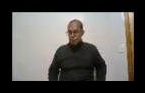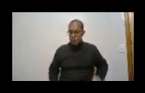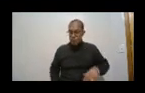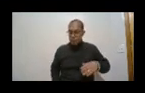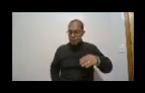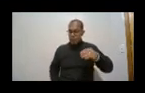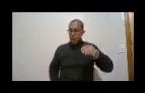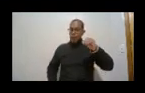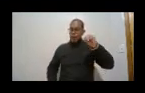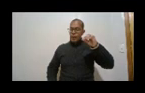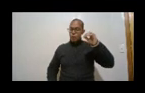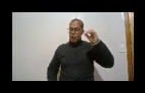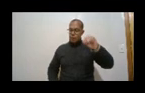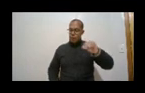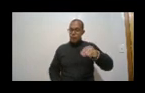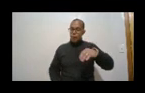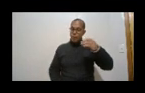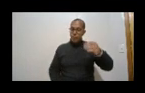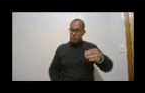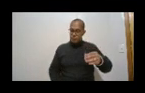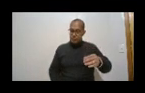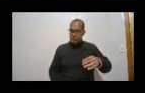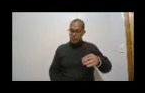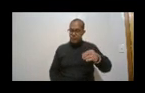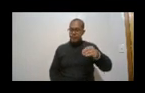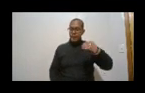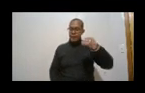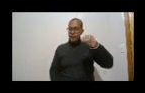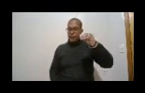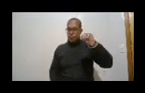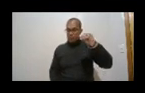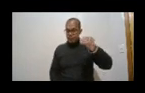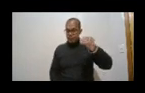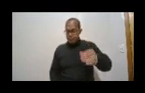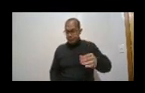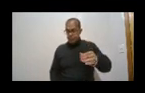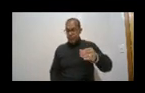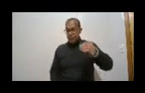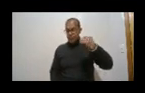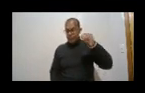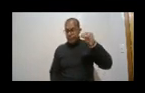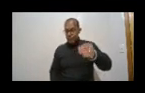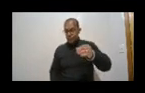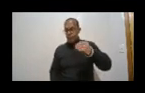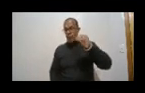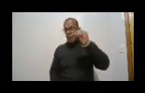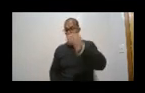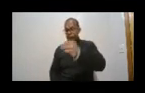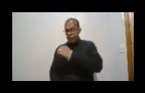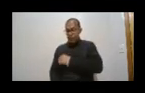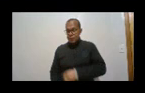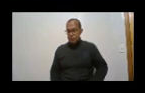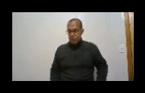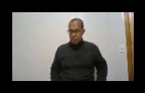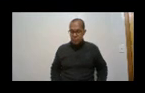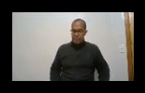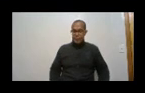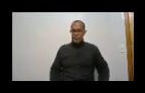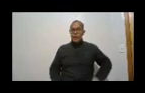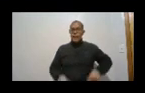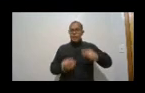isoforma beta 2. Então, o salbutamol, que é um broncodilatador, ele vai atuar sobre o receptor beta 2 a nível de pulmão,